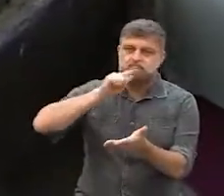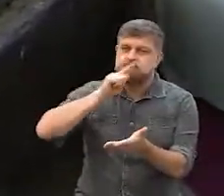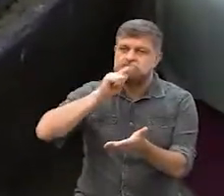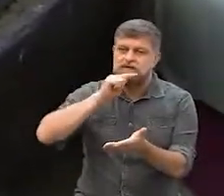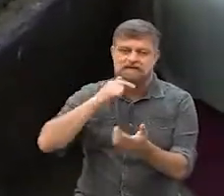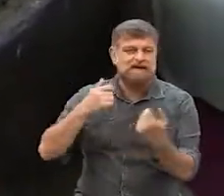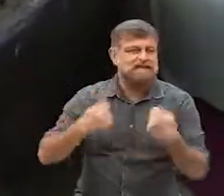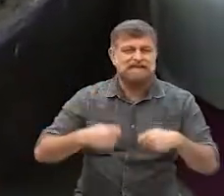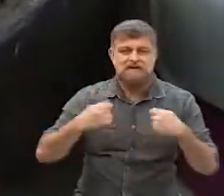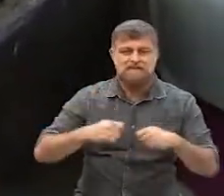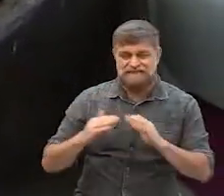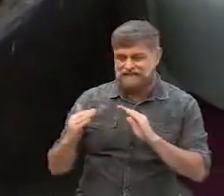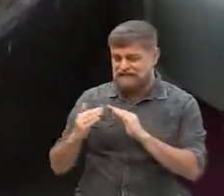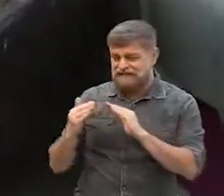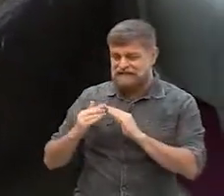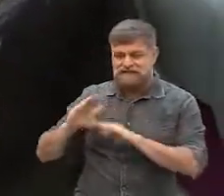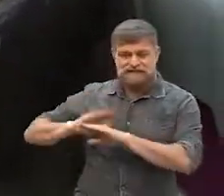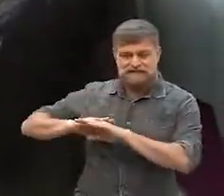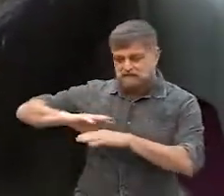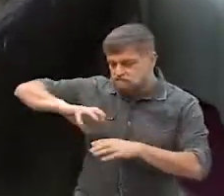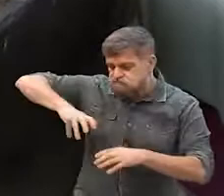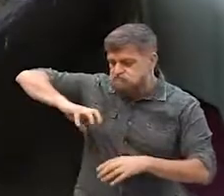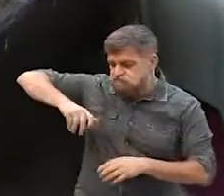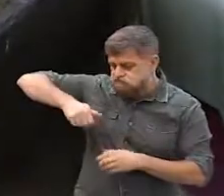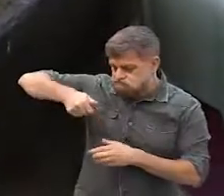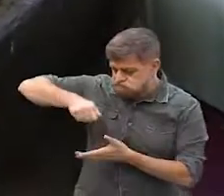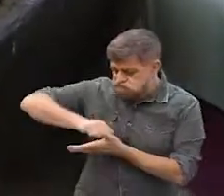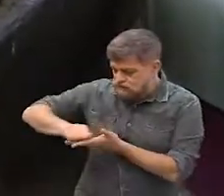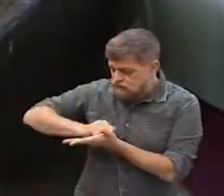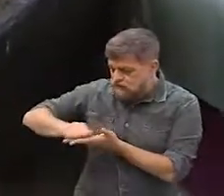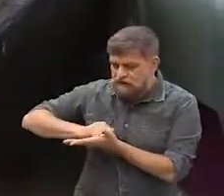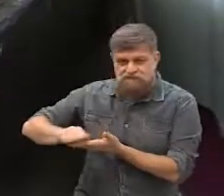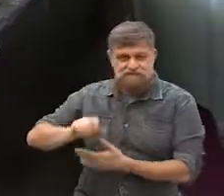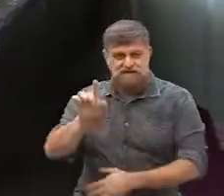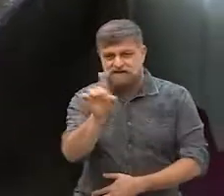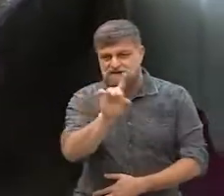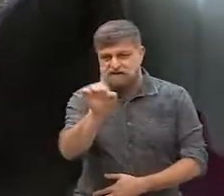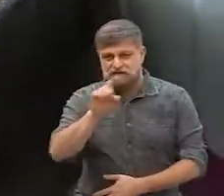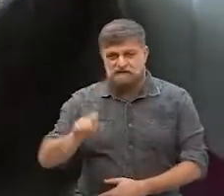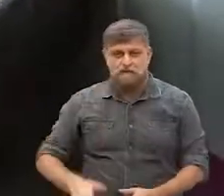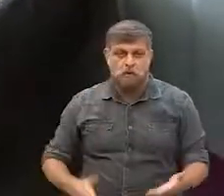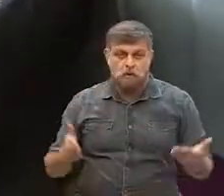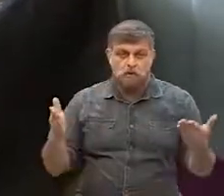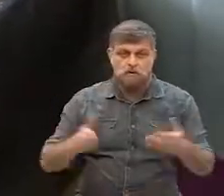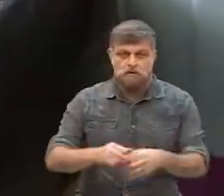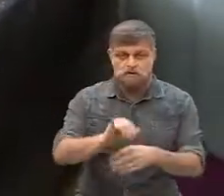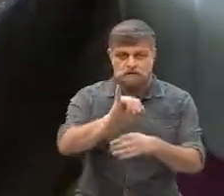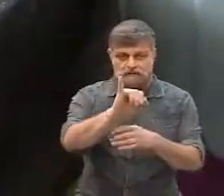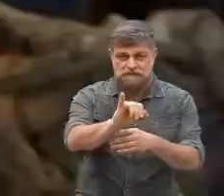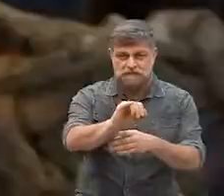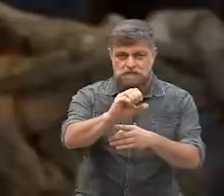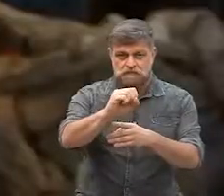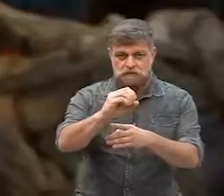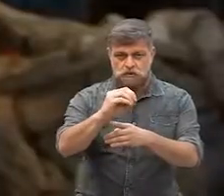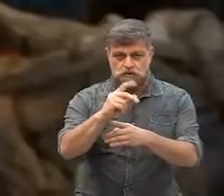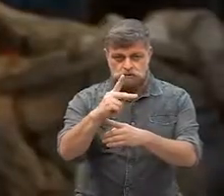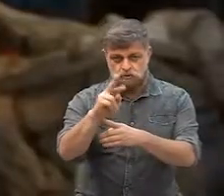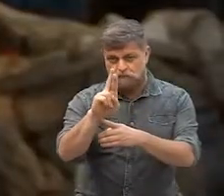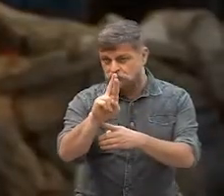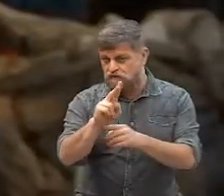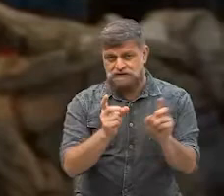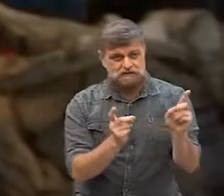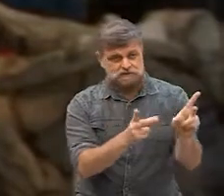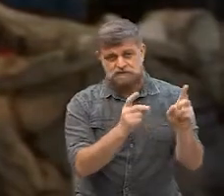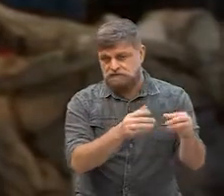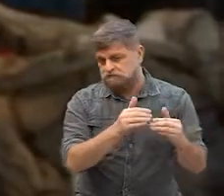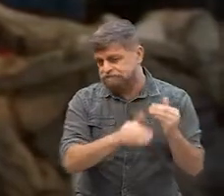é necessário lavar material. As bandejinhas que é isopor hoje, não tem mais